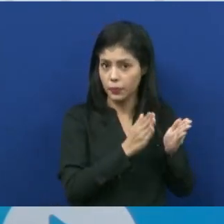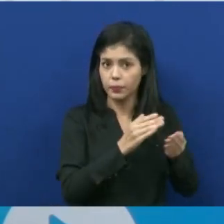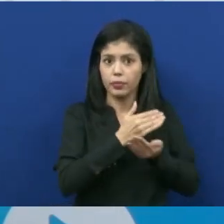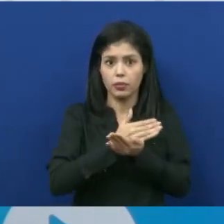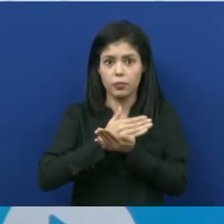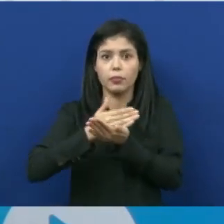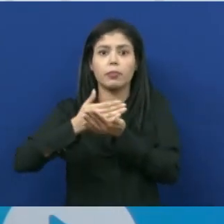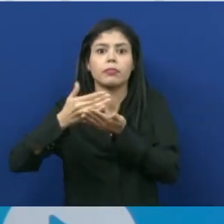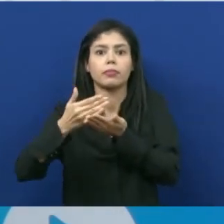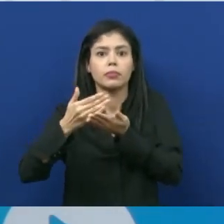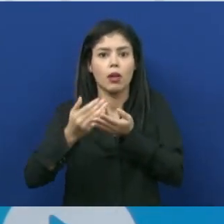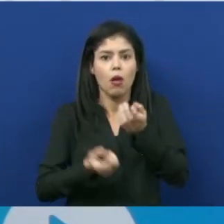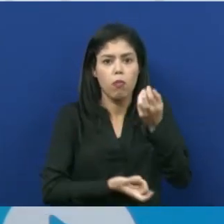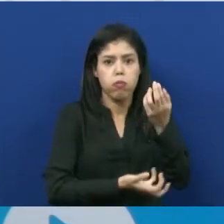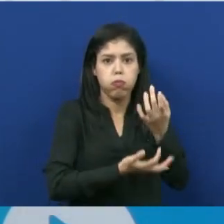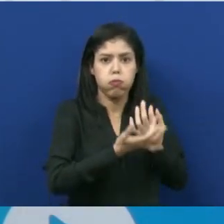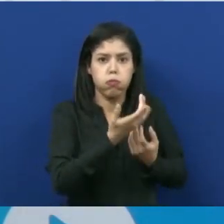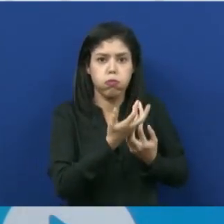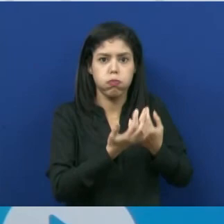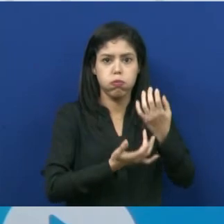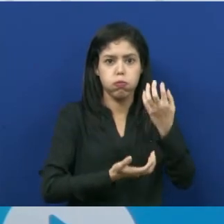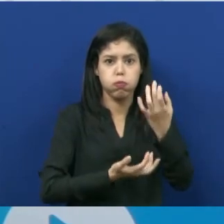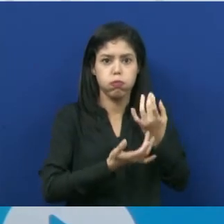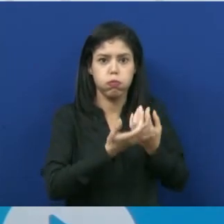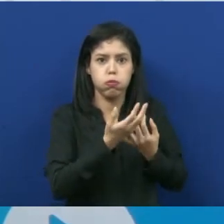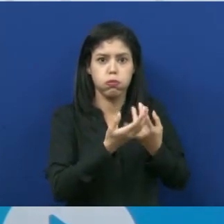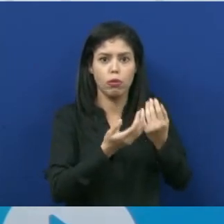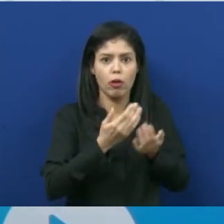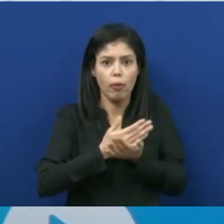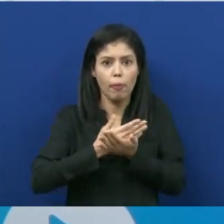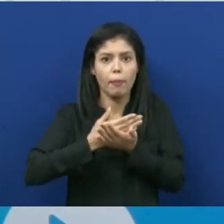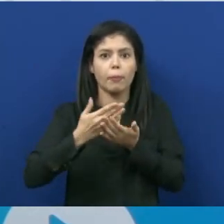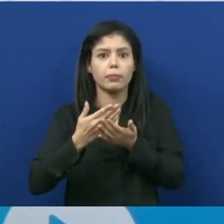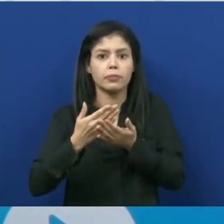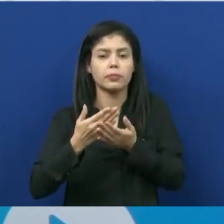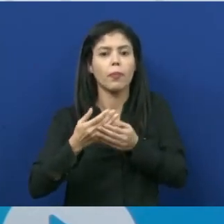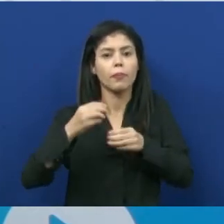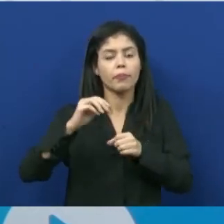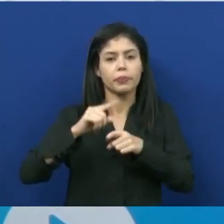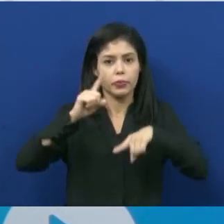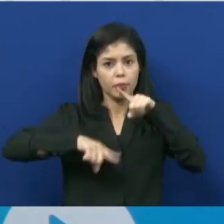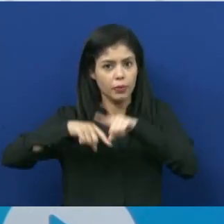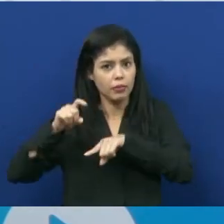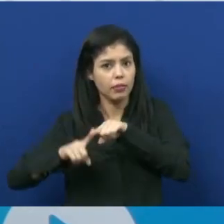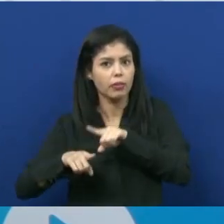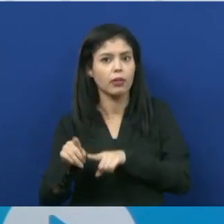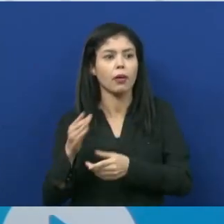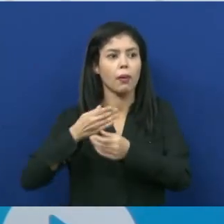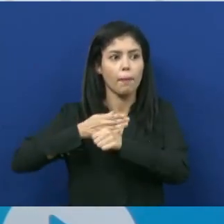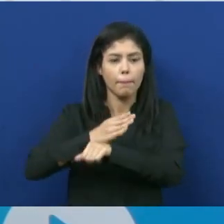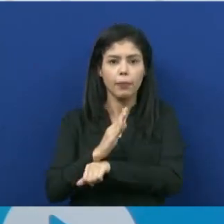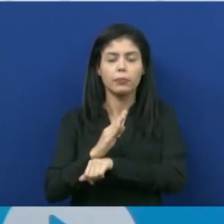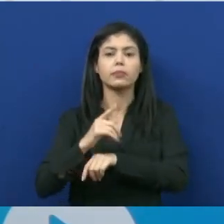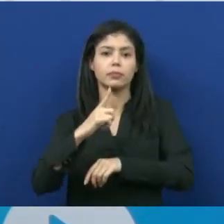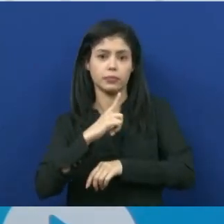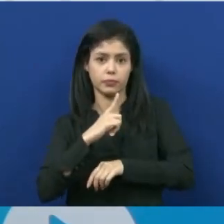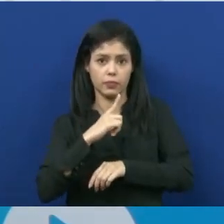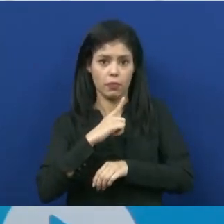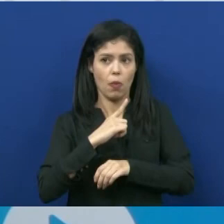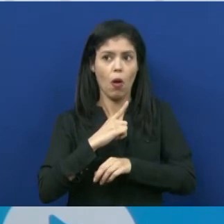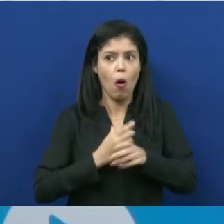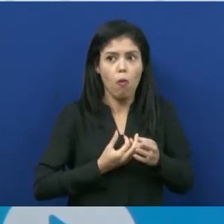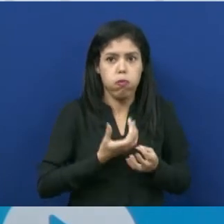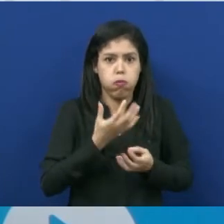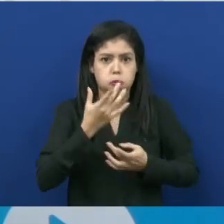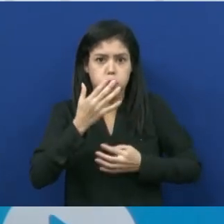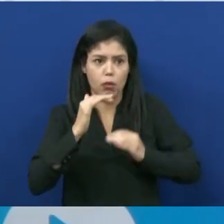essa barra ela é aquecida, as partículas que compõem o material, eles passam a vibrar com mais